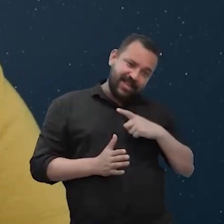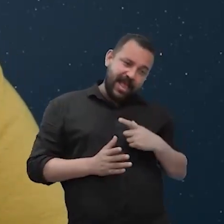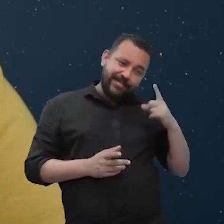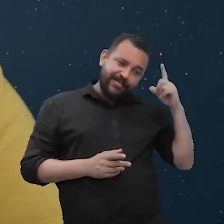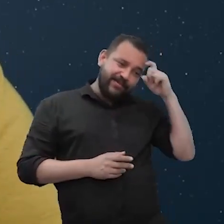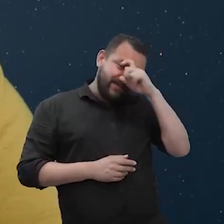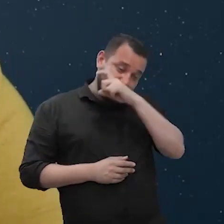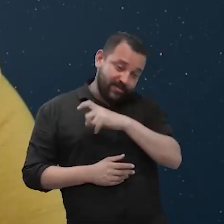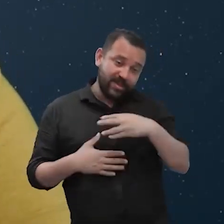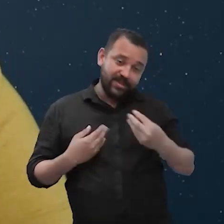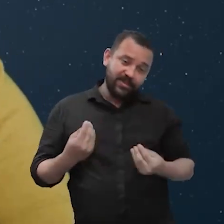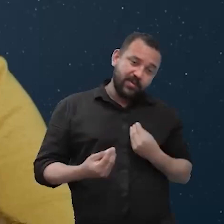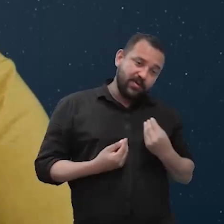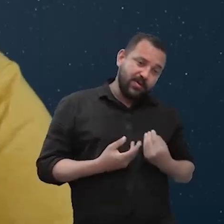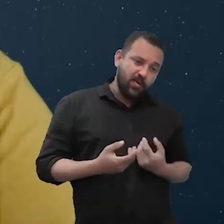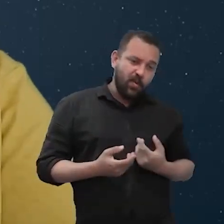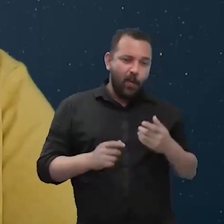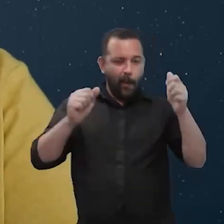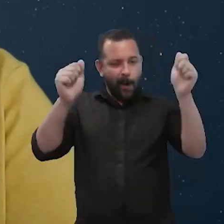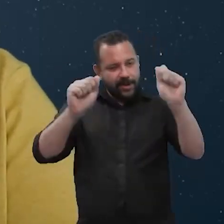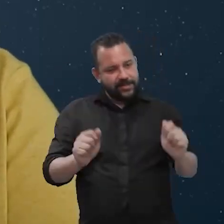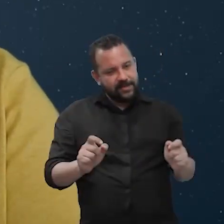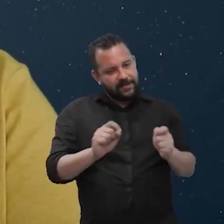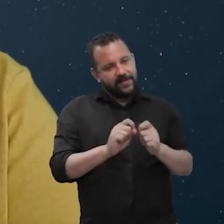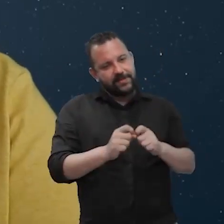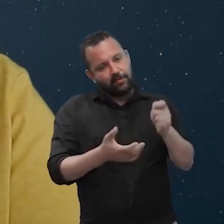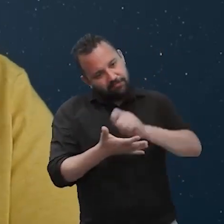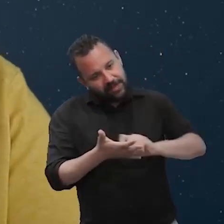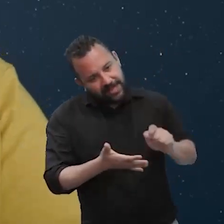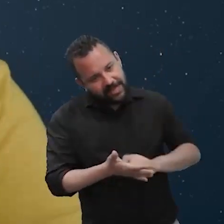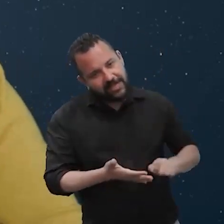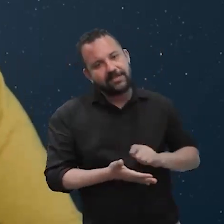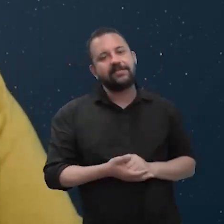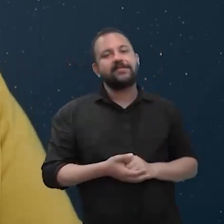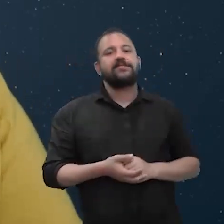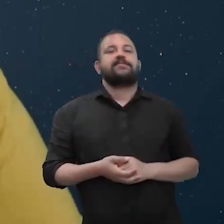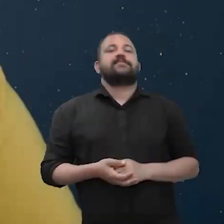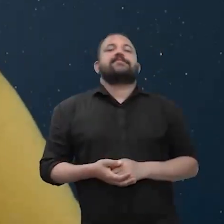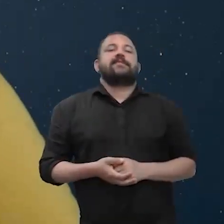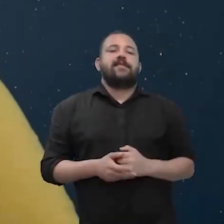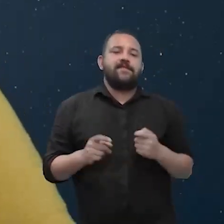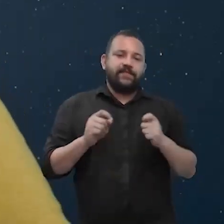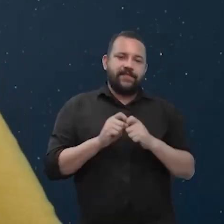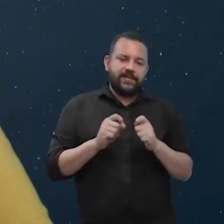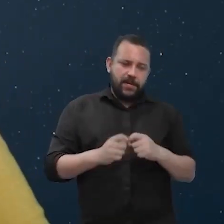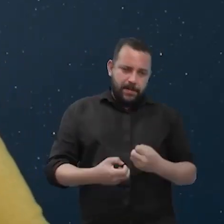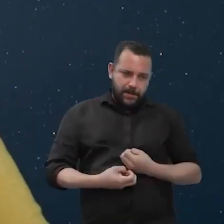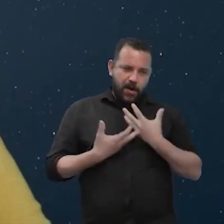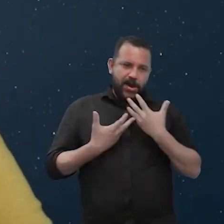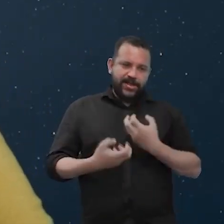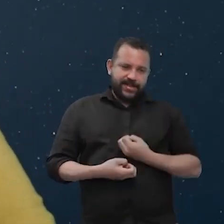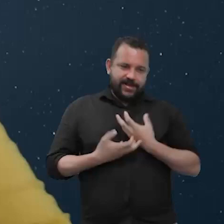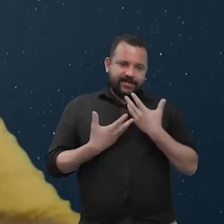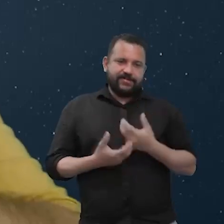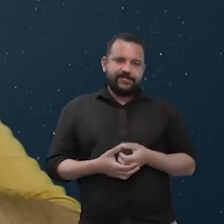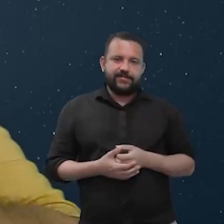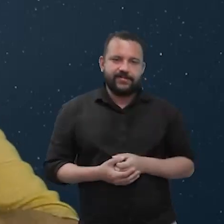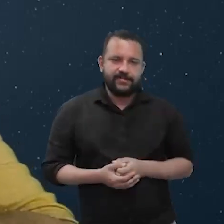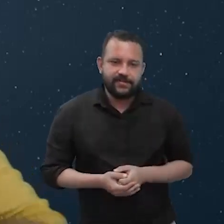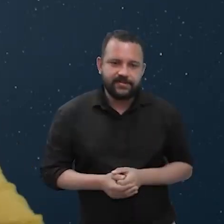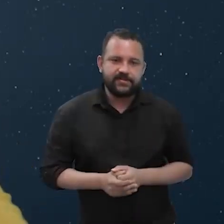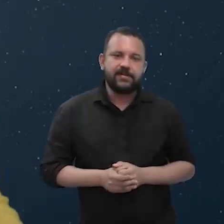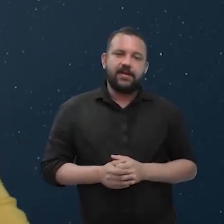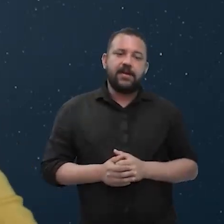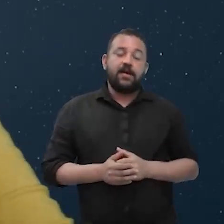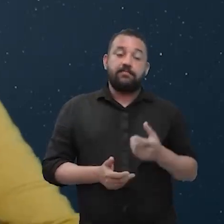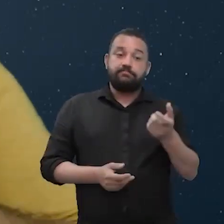dificuldade do artista produzir o texto, não é? Do fazer poético. Então isso é metalinguagem. Agora fica